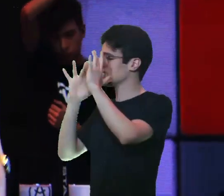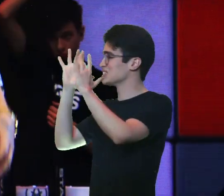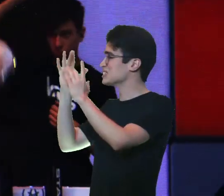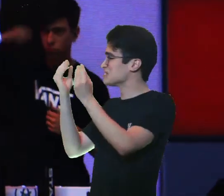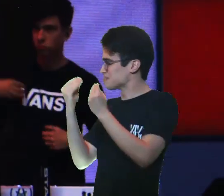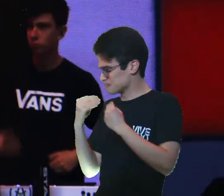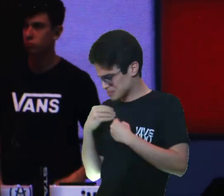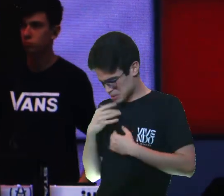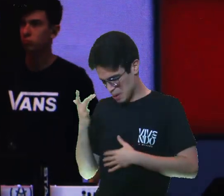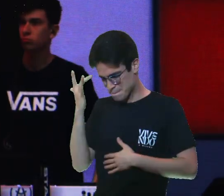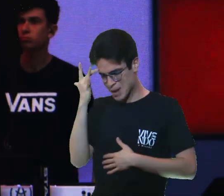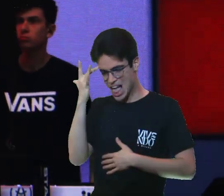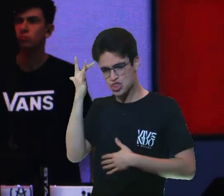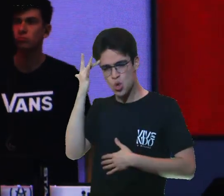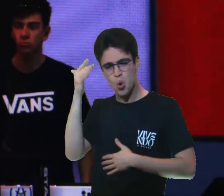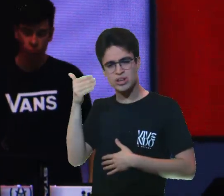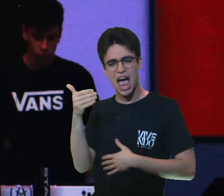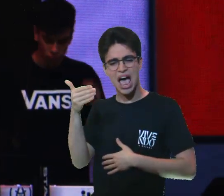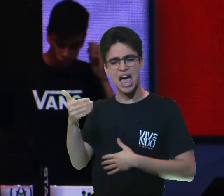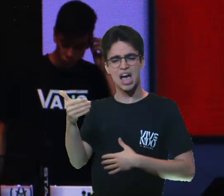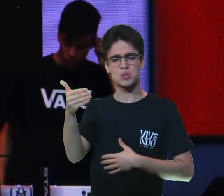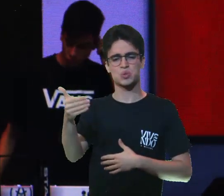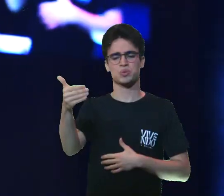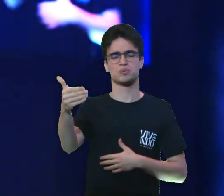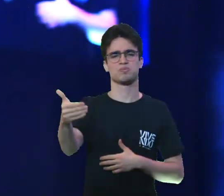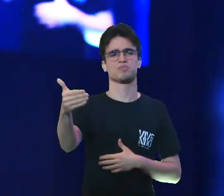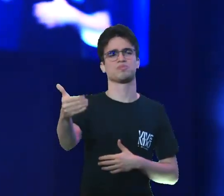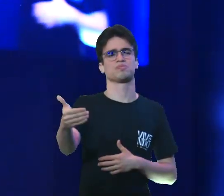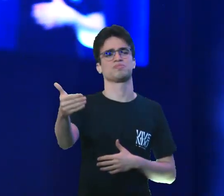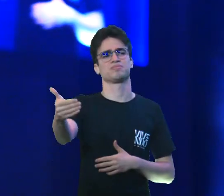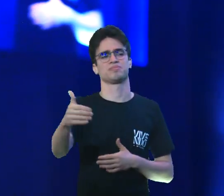maturando, Jesus está nos amadurecendo.